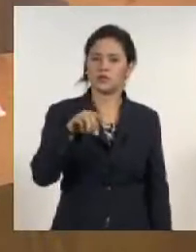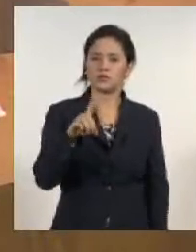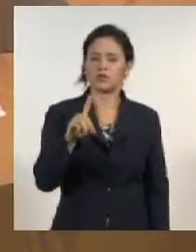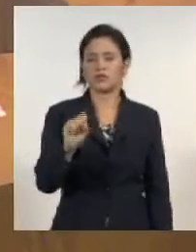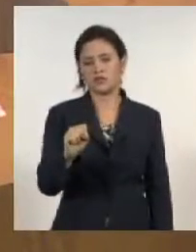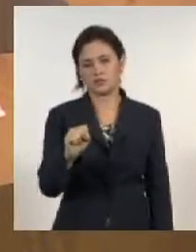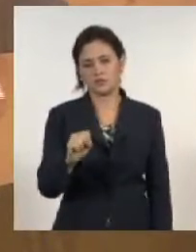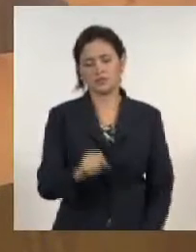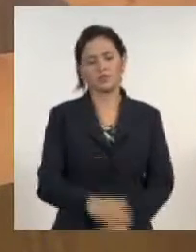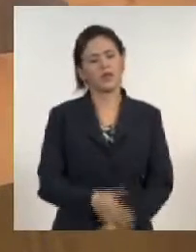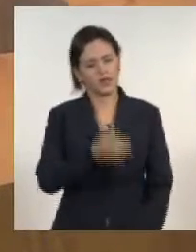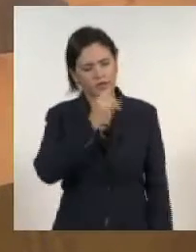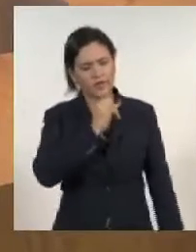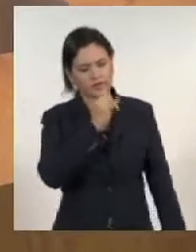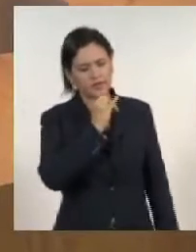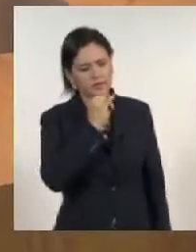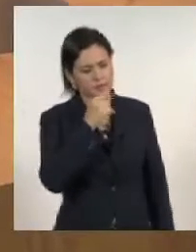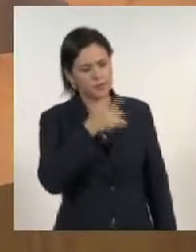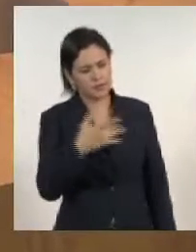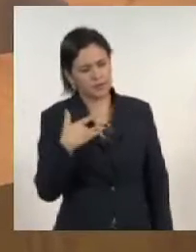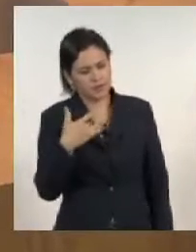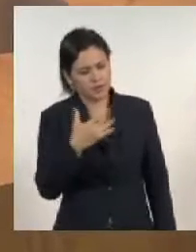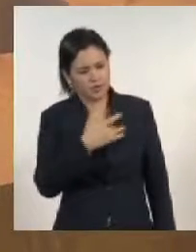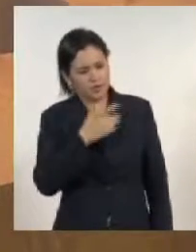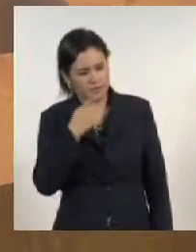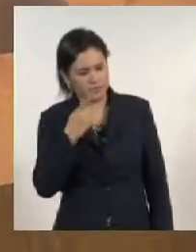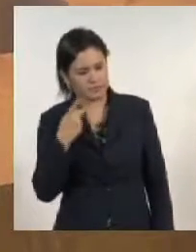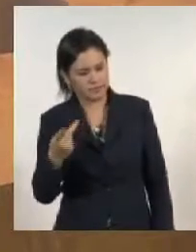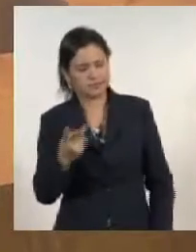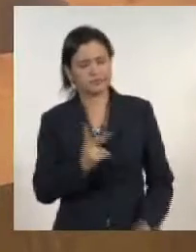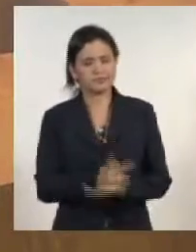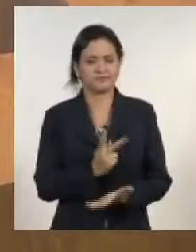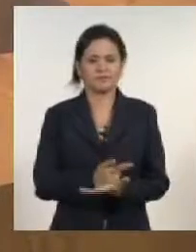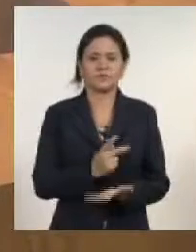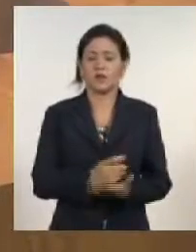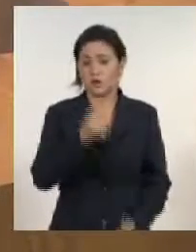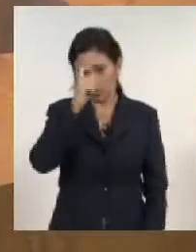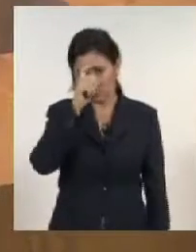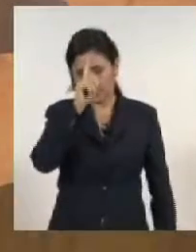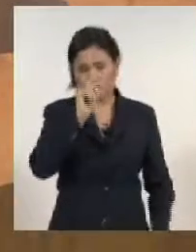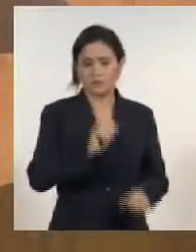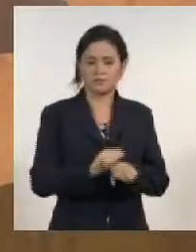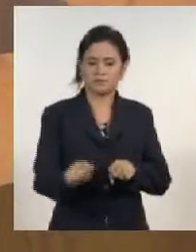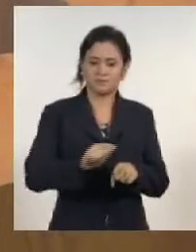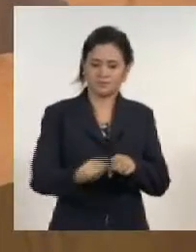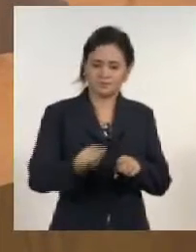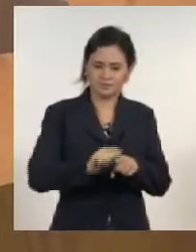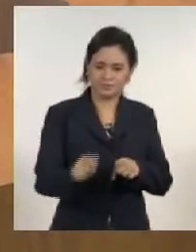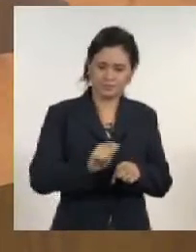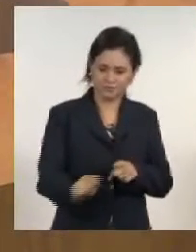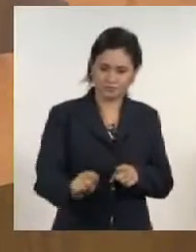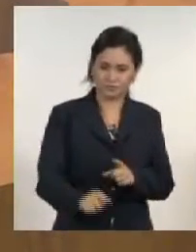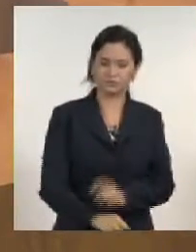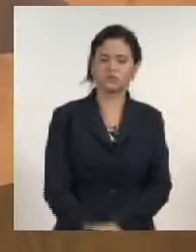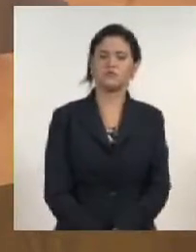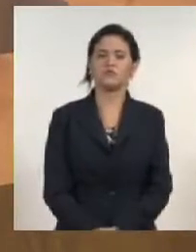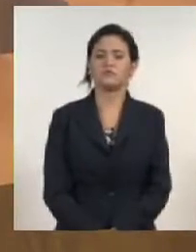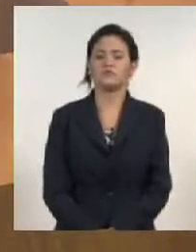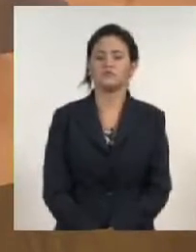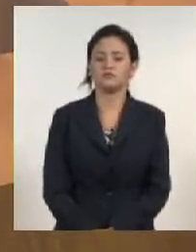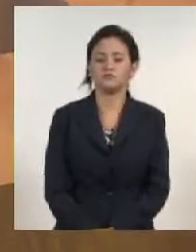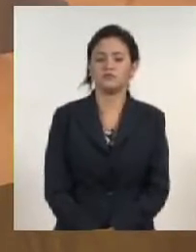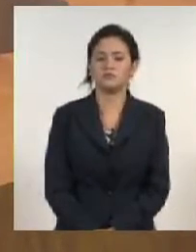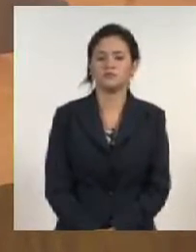uma área que Vossa Excelência fala bastante, que era da saúde, deputado André. O Hospital de Pinheiro. Eu, que